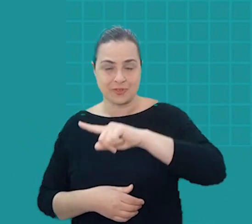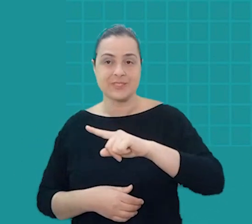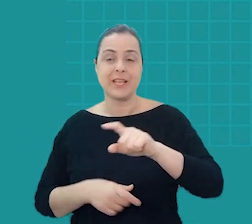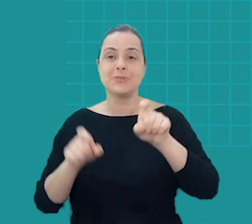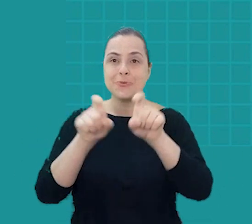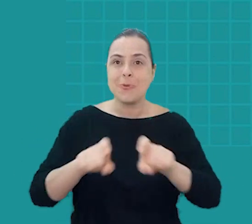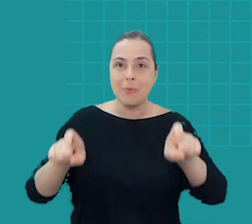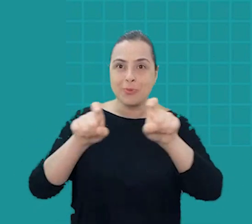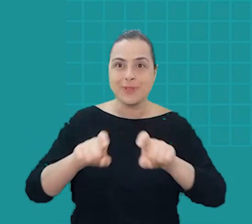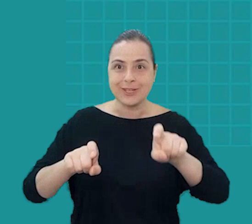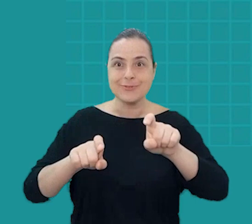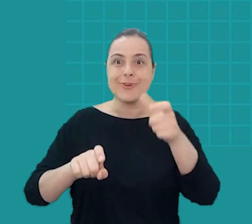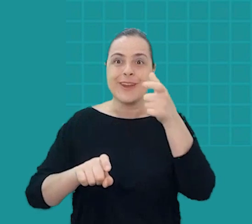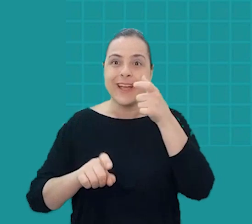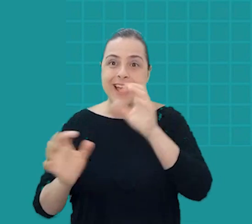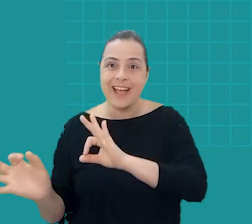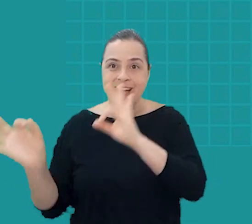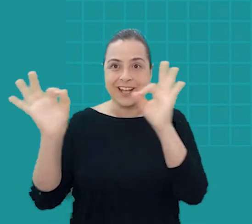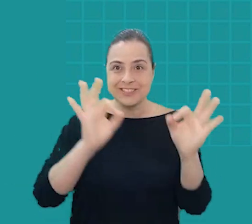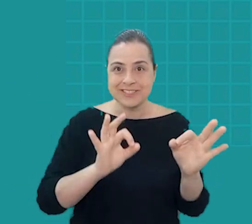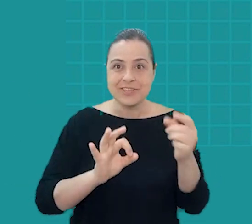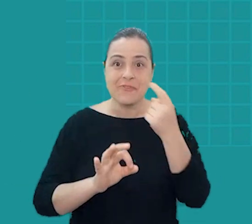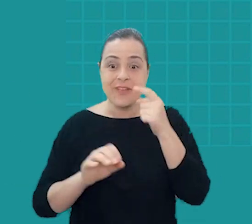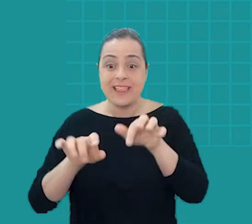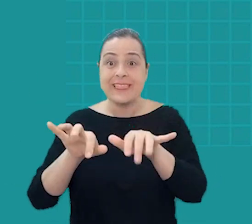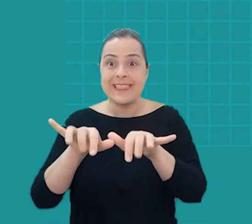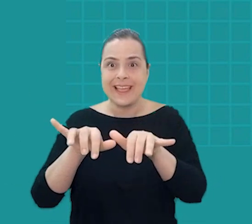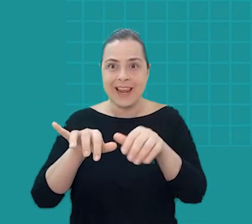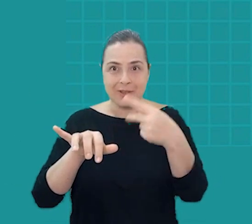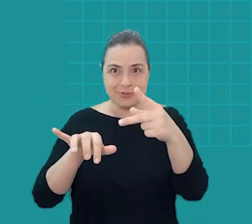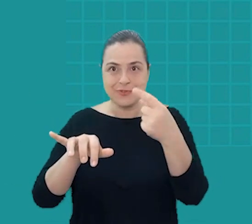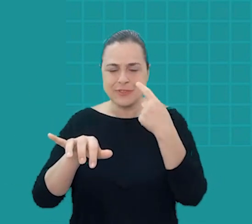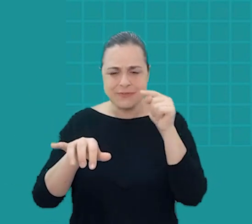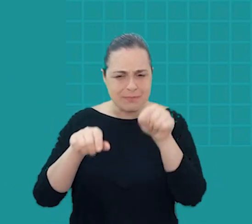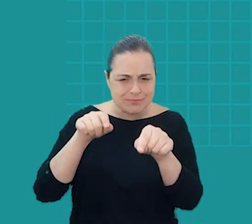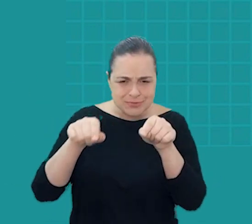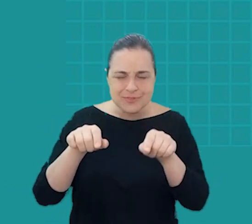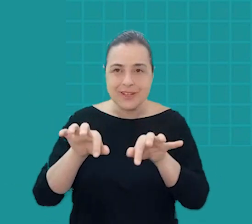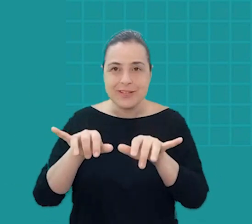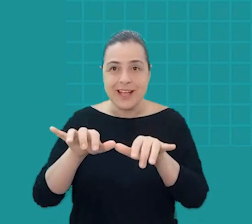em algumas coisas, mas com isso, nesses estudos, vocês me caiu